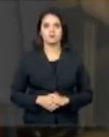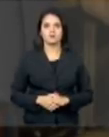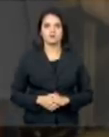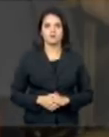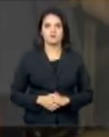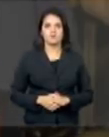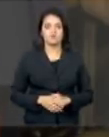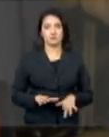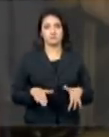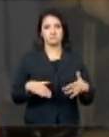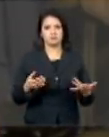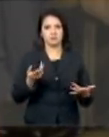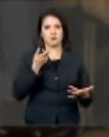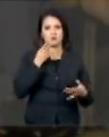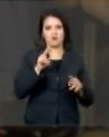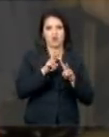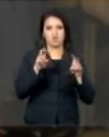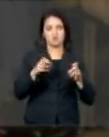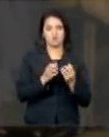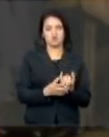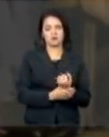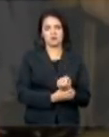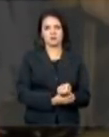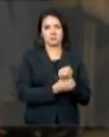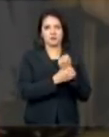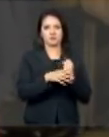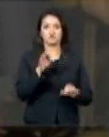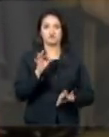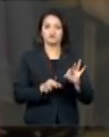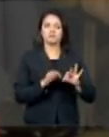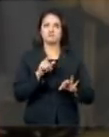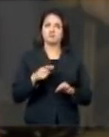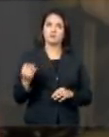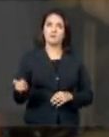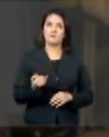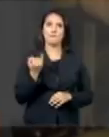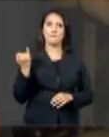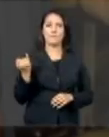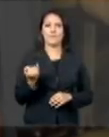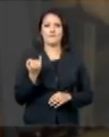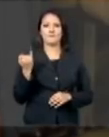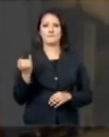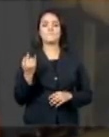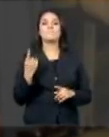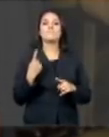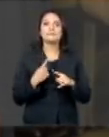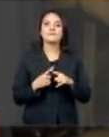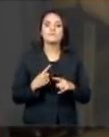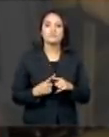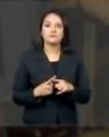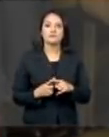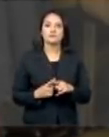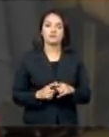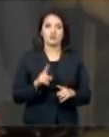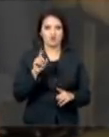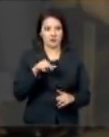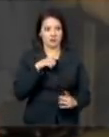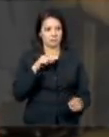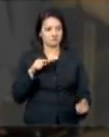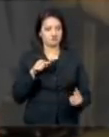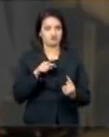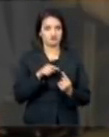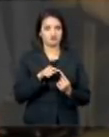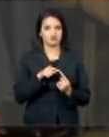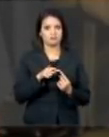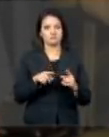jurídica ele é muito importante porque ela tem o seu aspecto objetivo e o seu